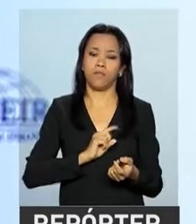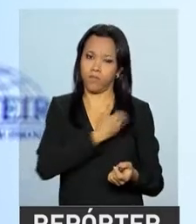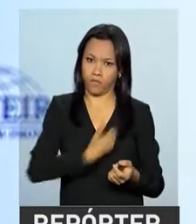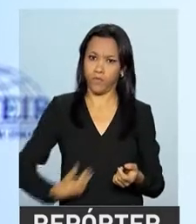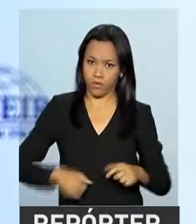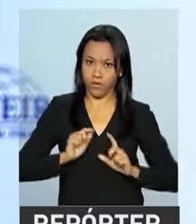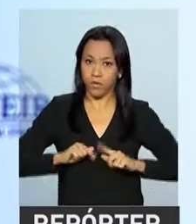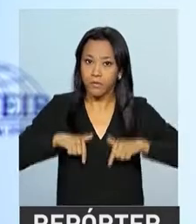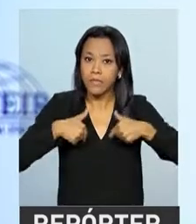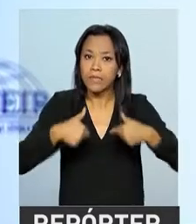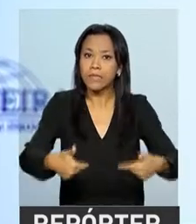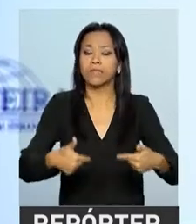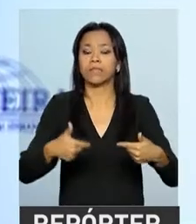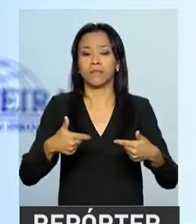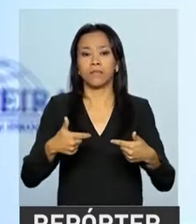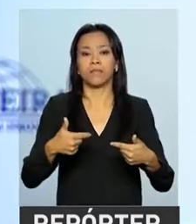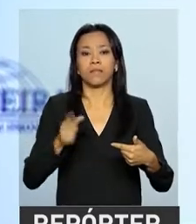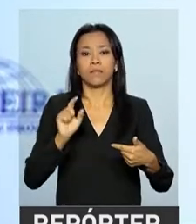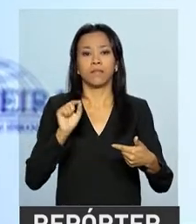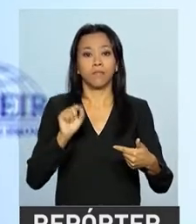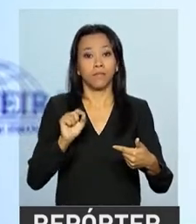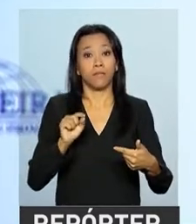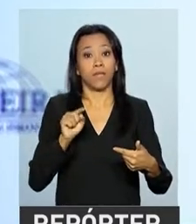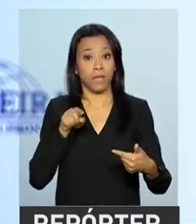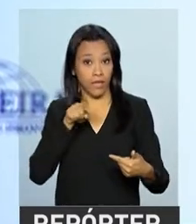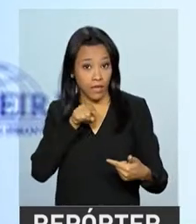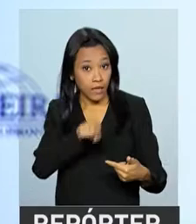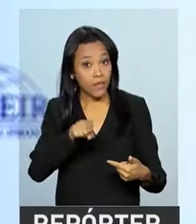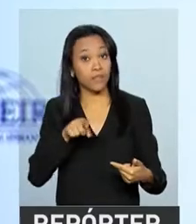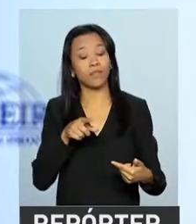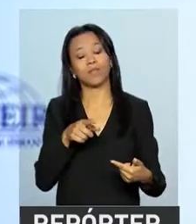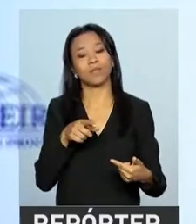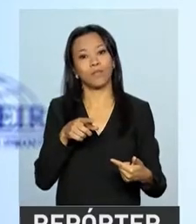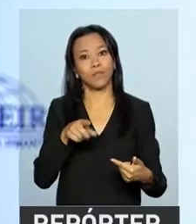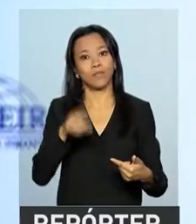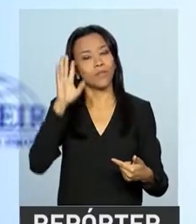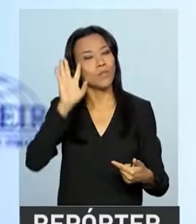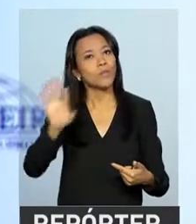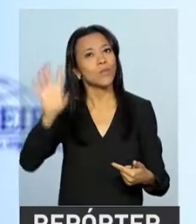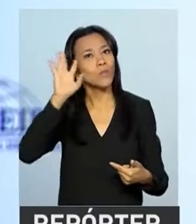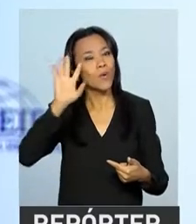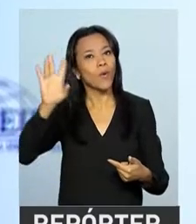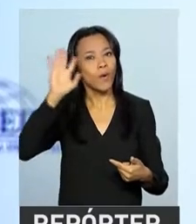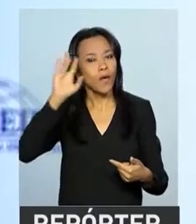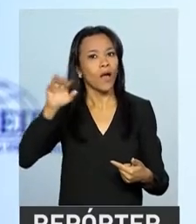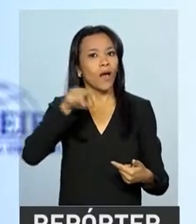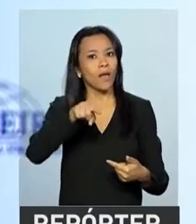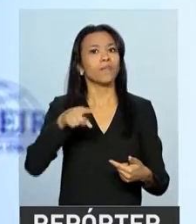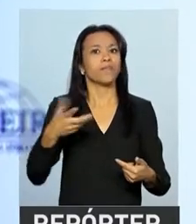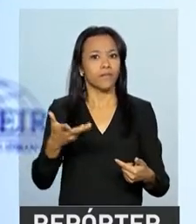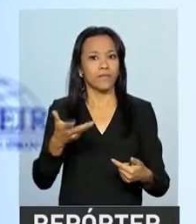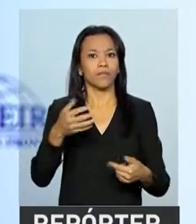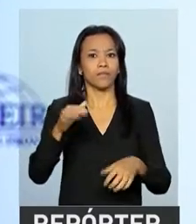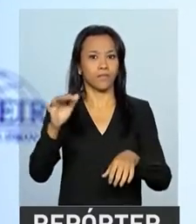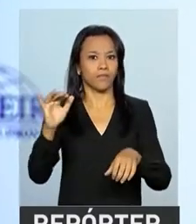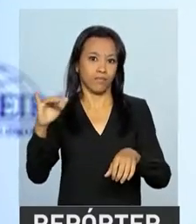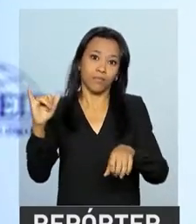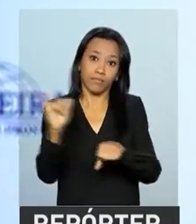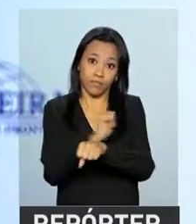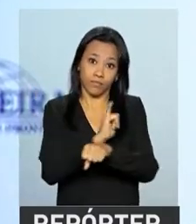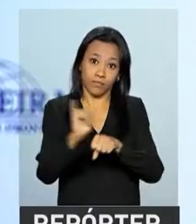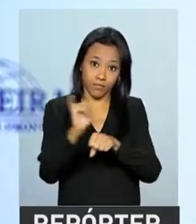para a viabilidade dessa tão esperada e sonhada medida do